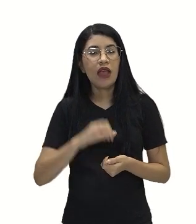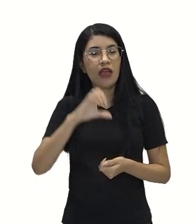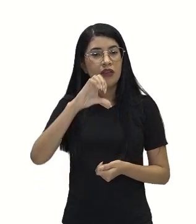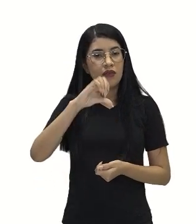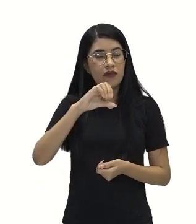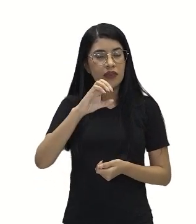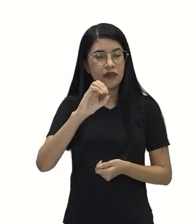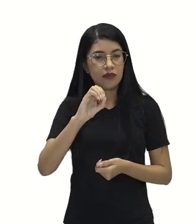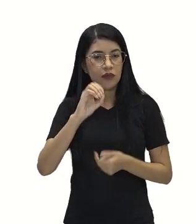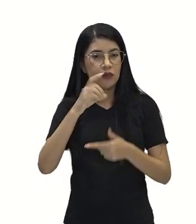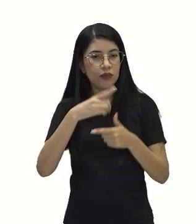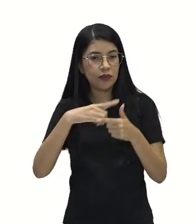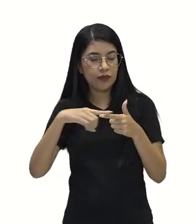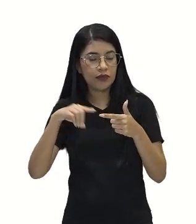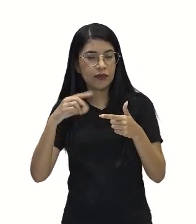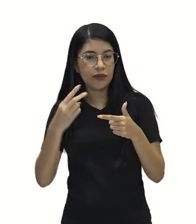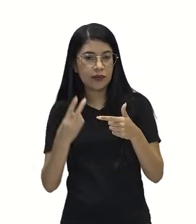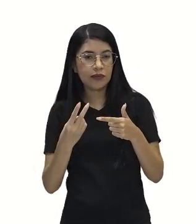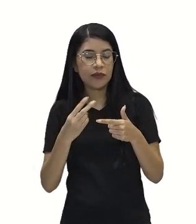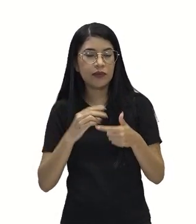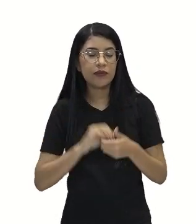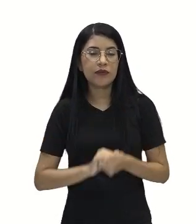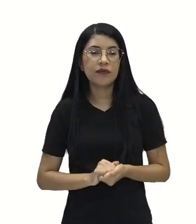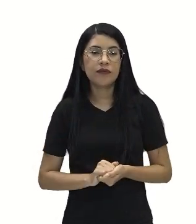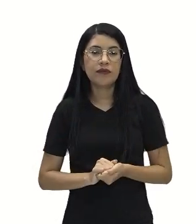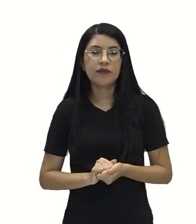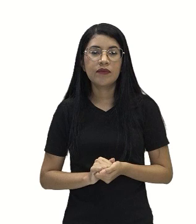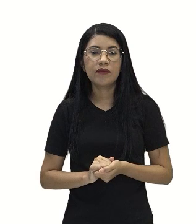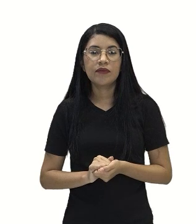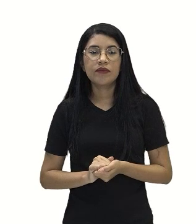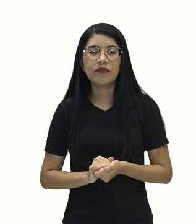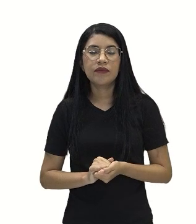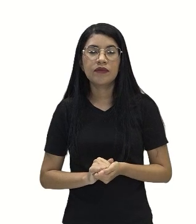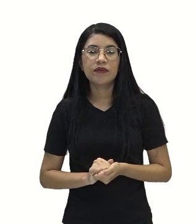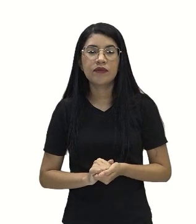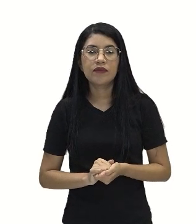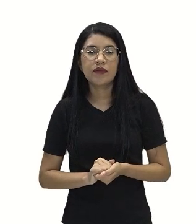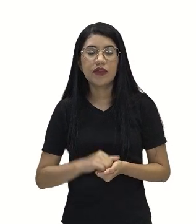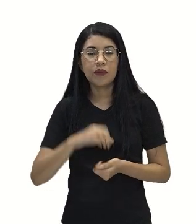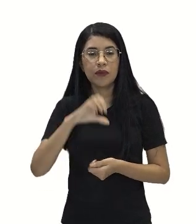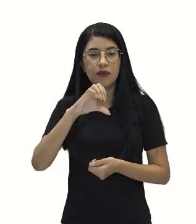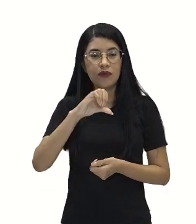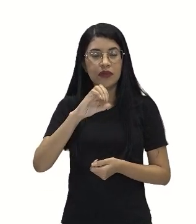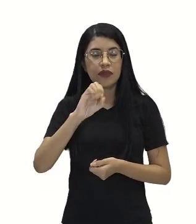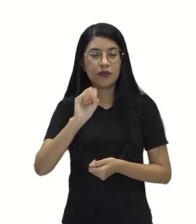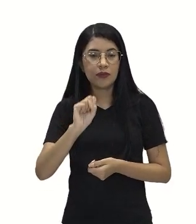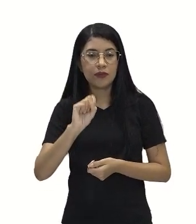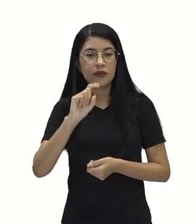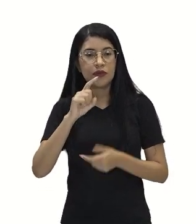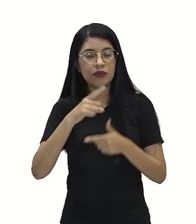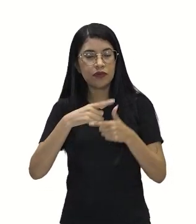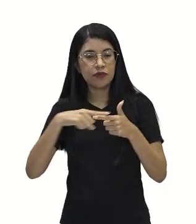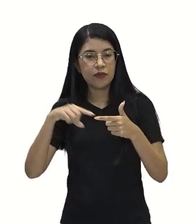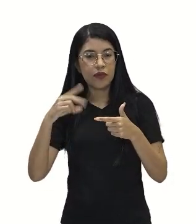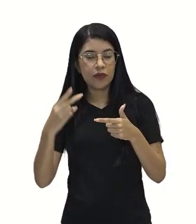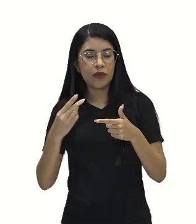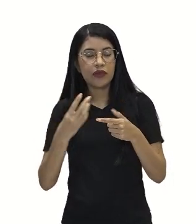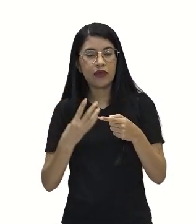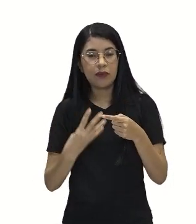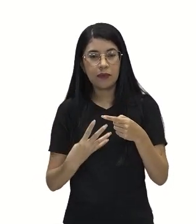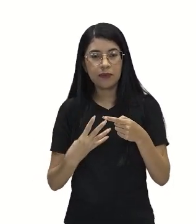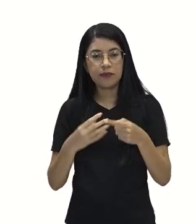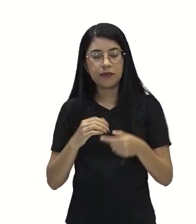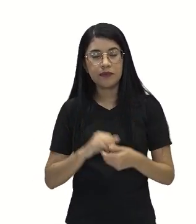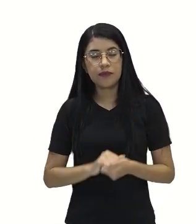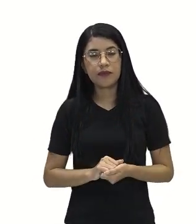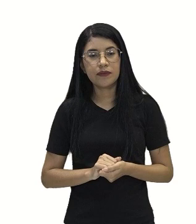por 2. Aí vamos executar a continha aqui, ó, 98 por 2, olha. Então, 9 por 2 dá 4, 4 vezes